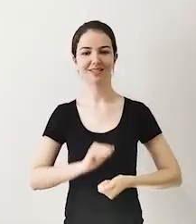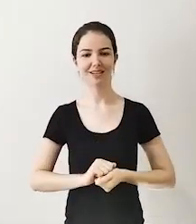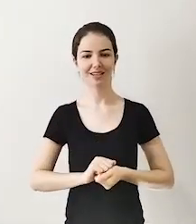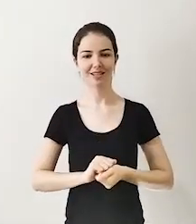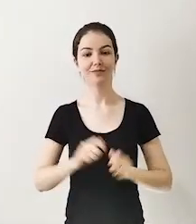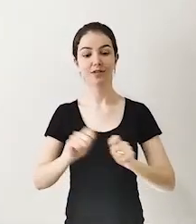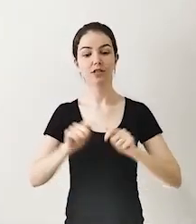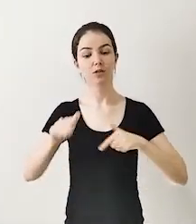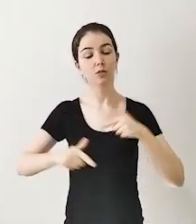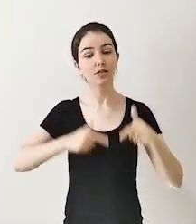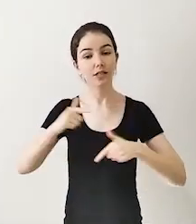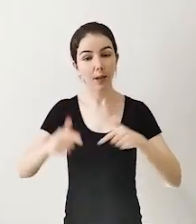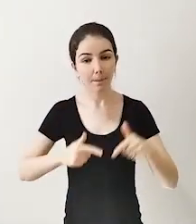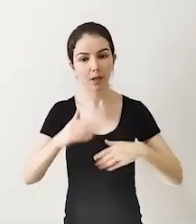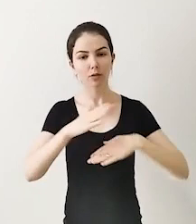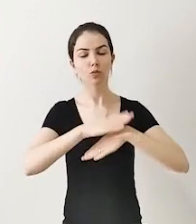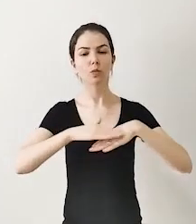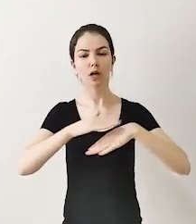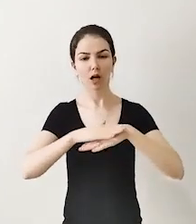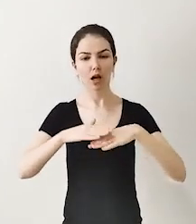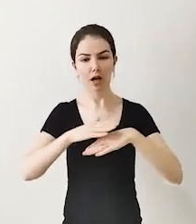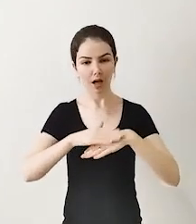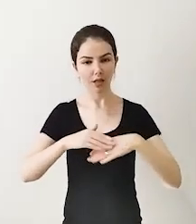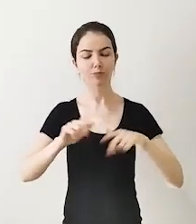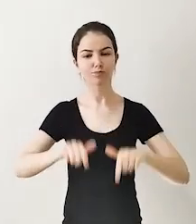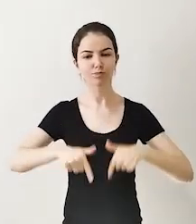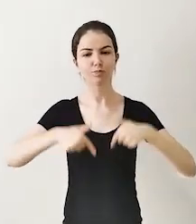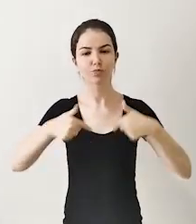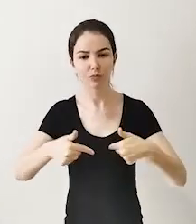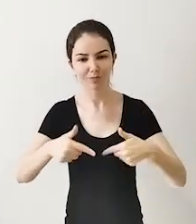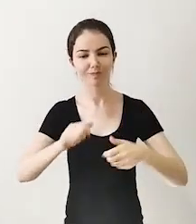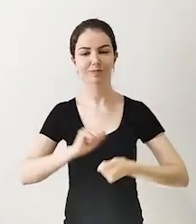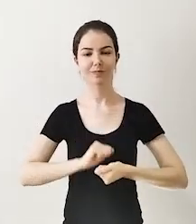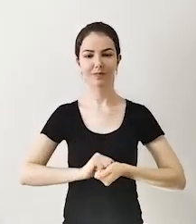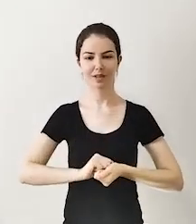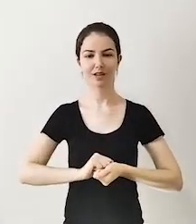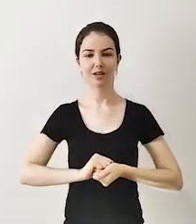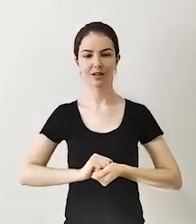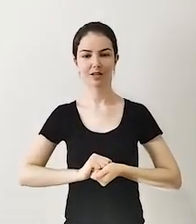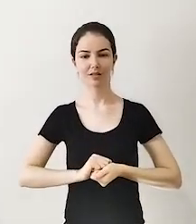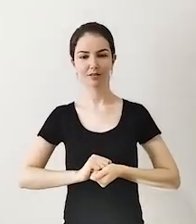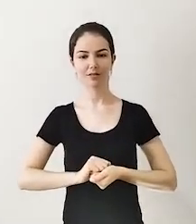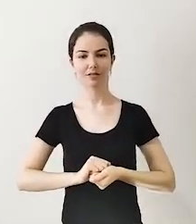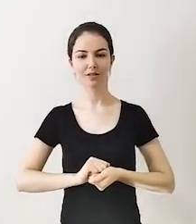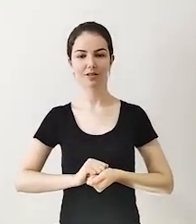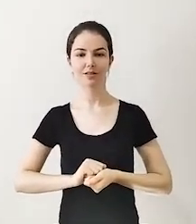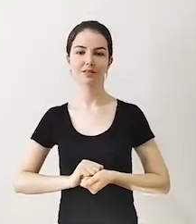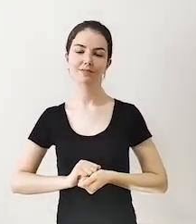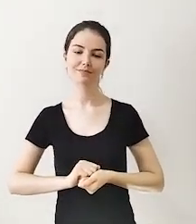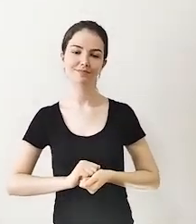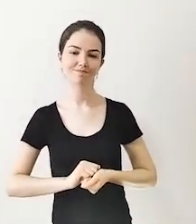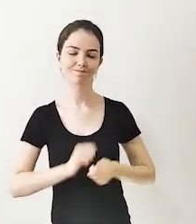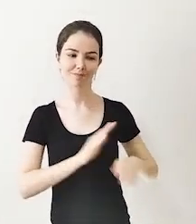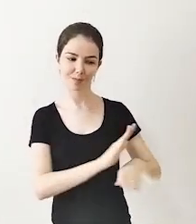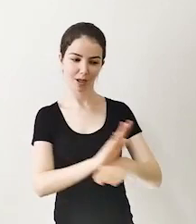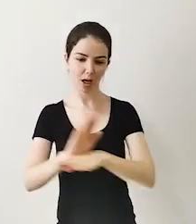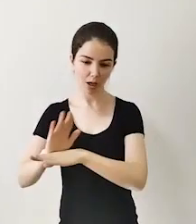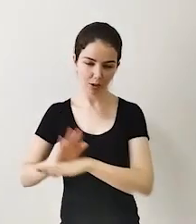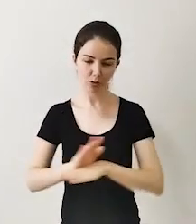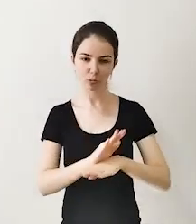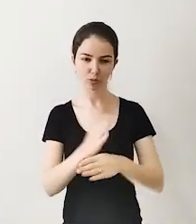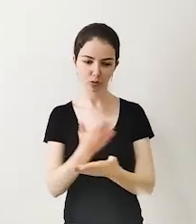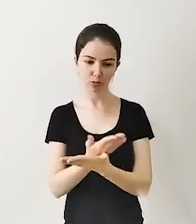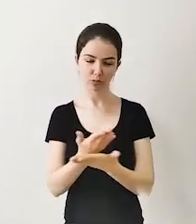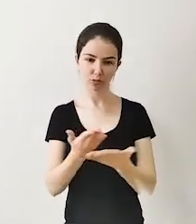esse trabalho com muito carinho, com muita dedicação, e a gente está fazendo, né, com muito apreço, né, com